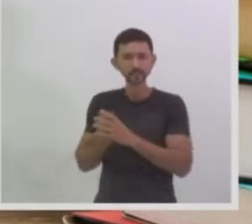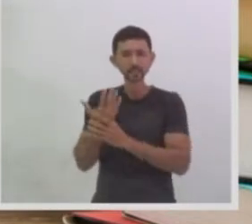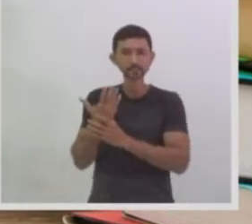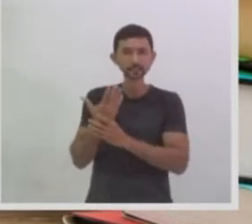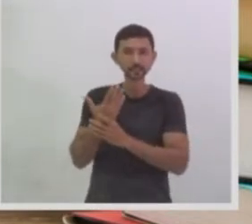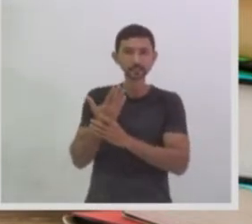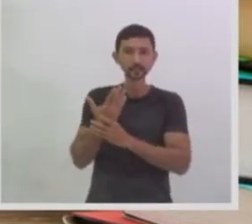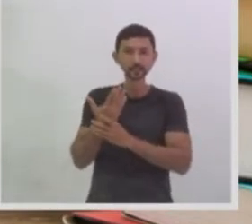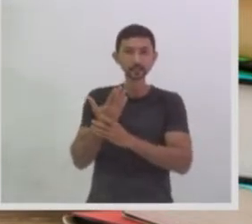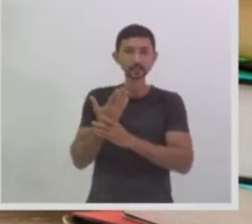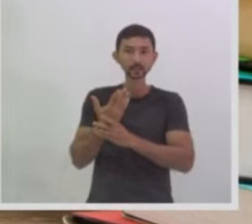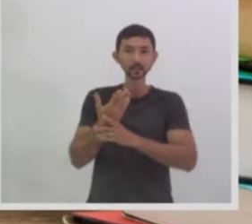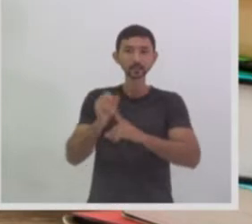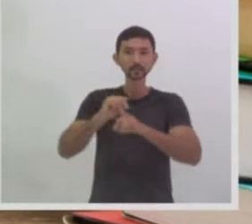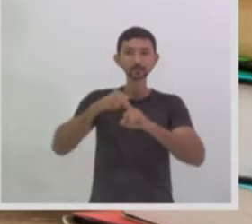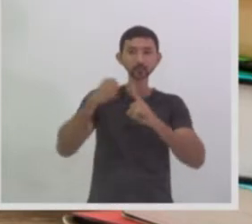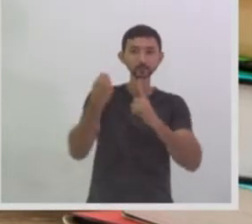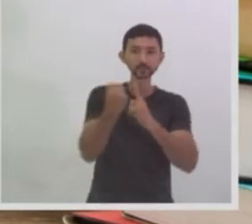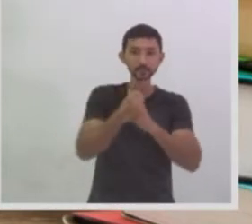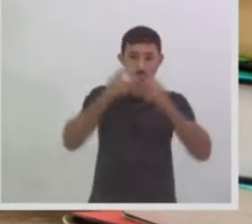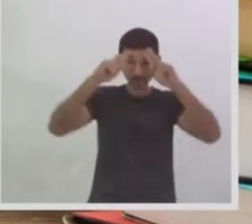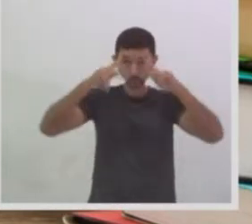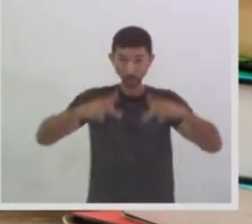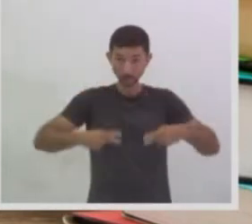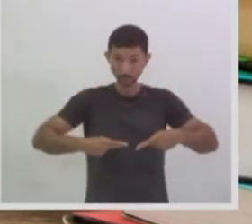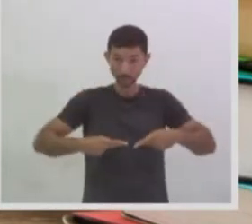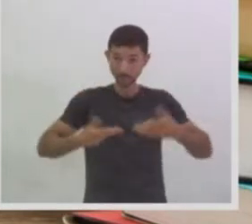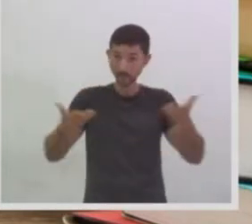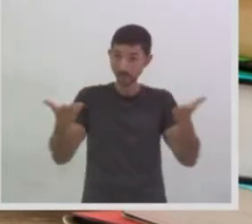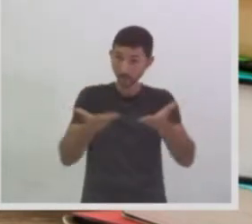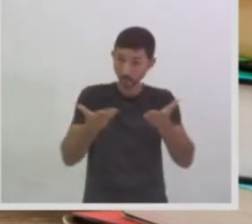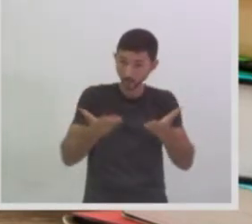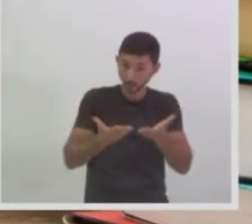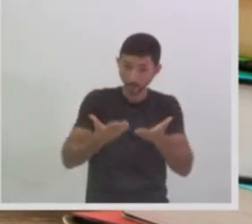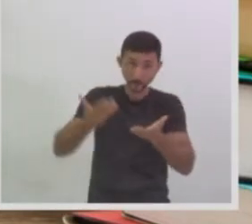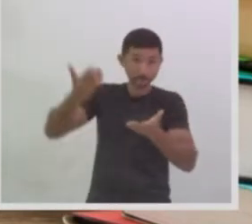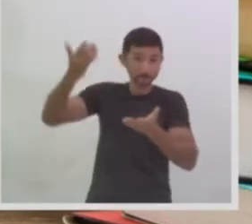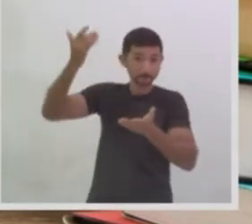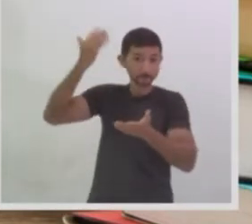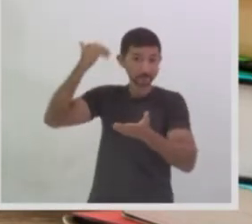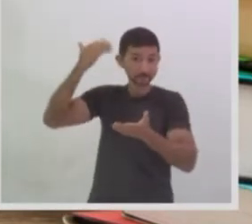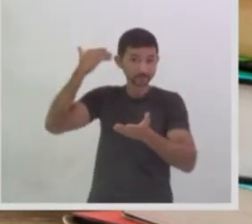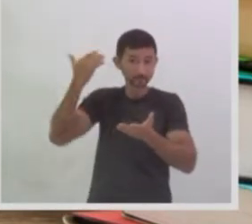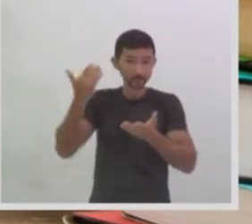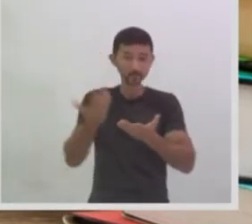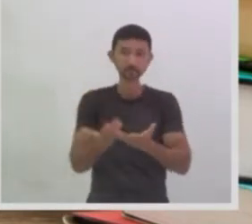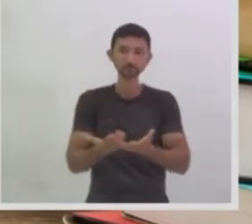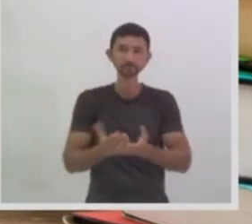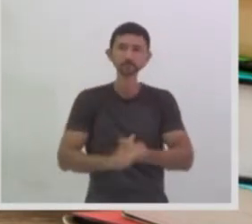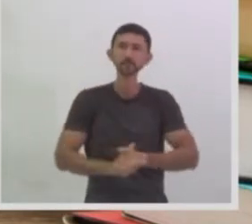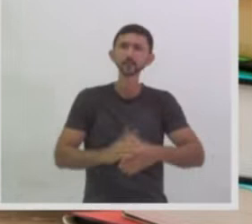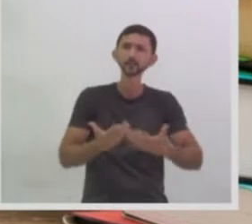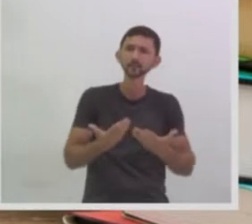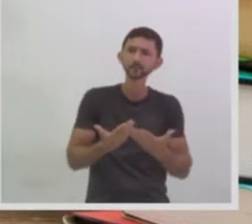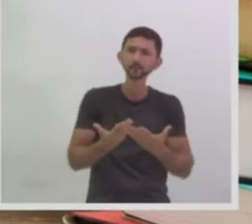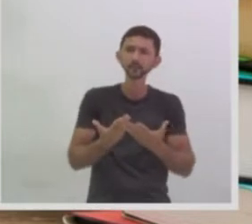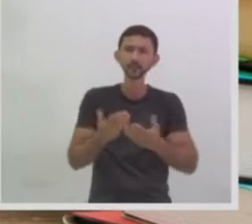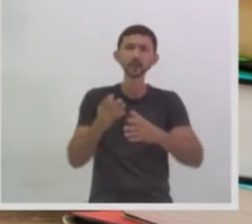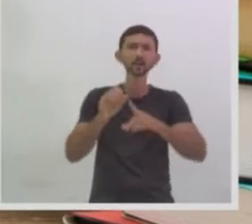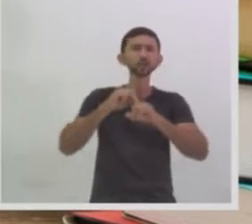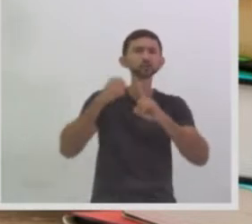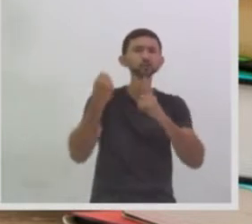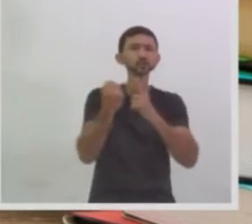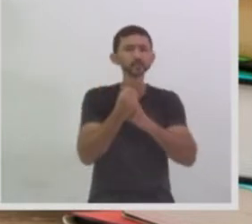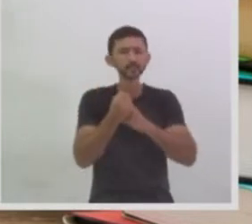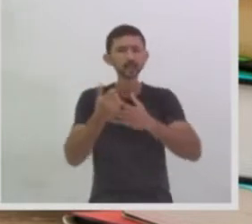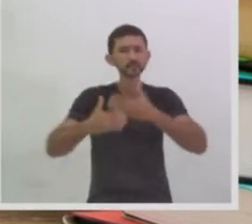sociedades humanas, do presente e do passado, e sobre as transformações pelas quais essas sociedades